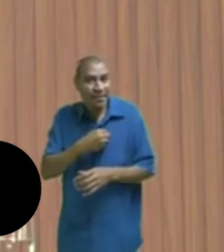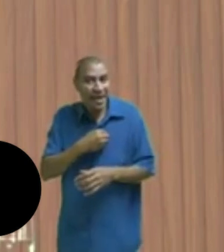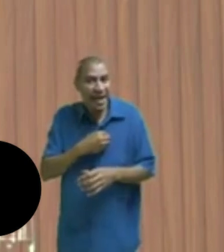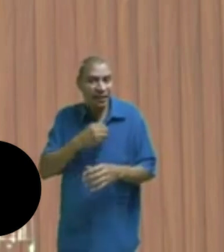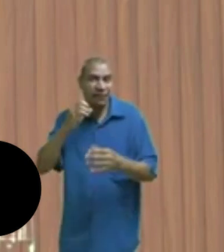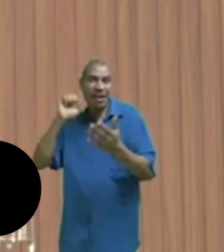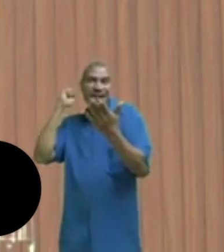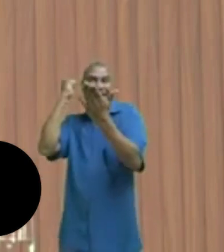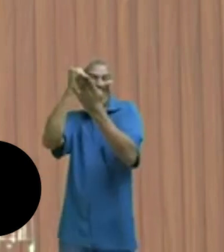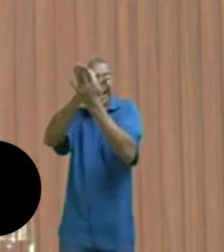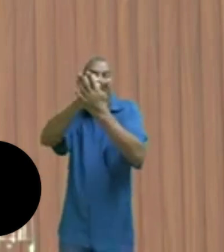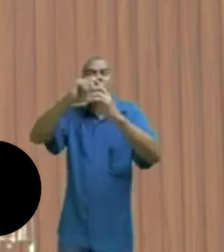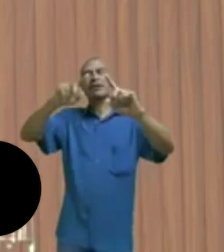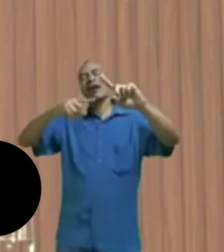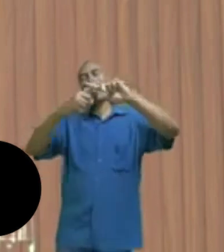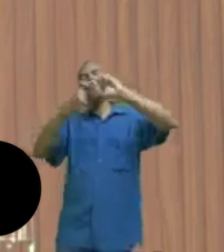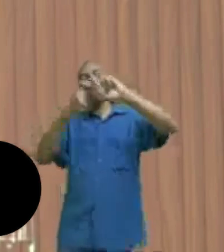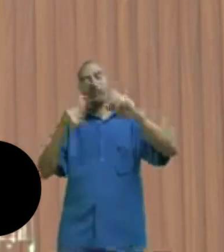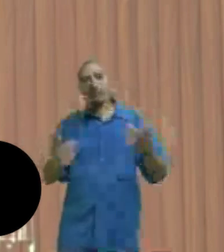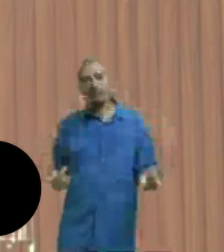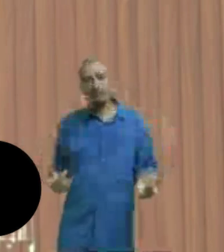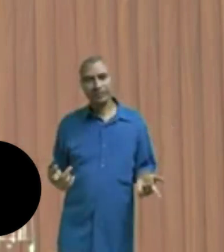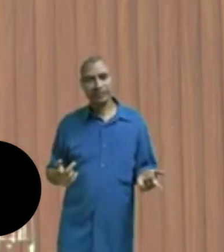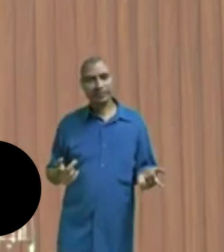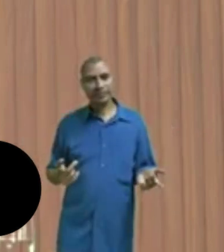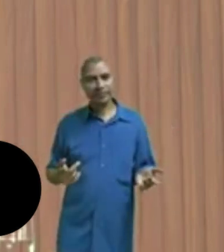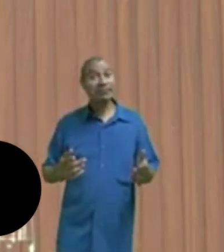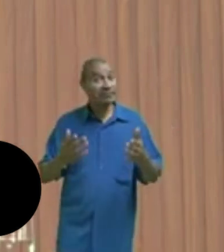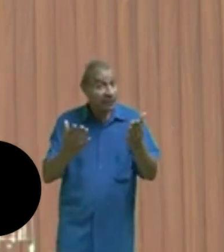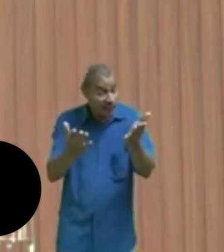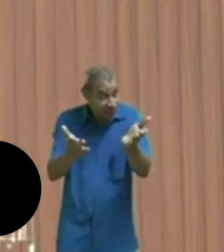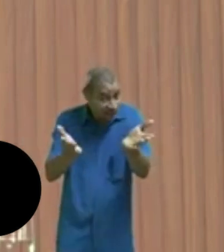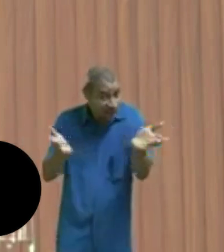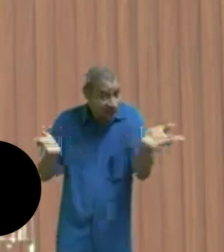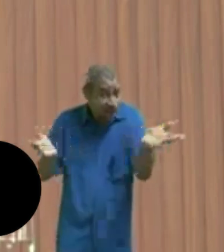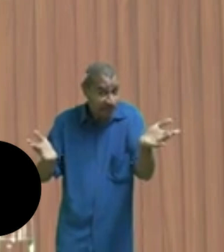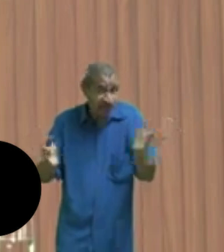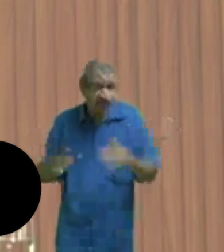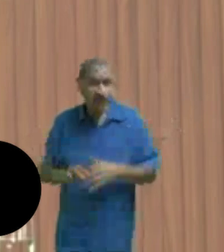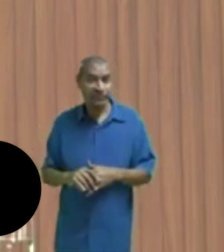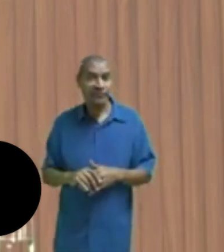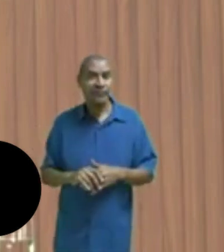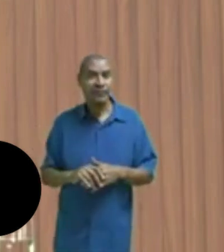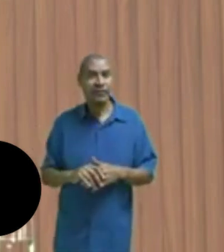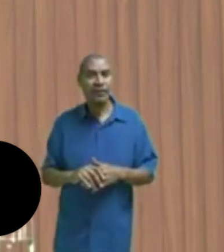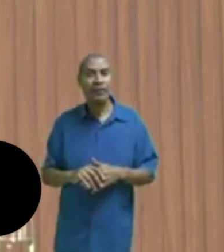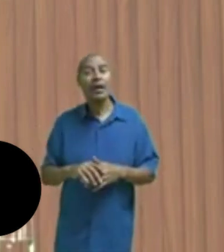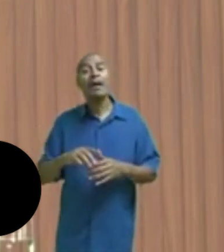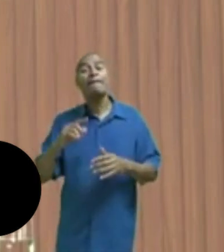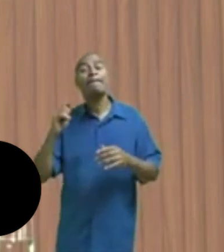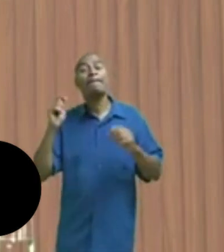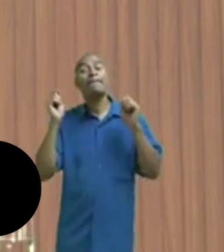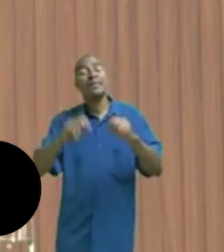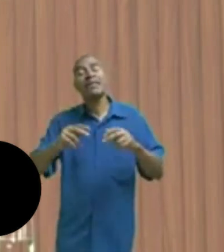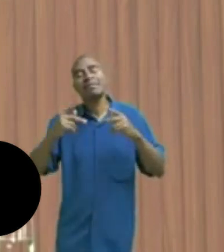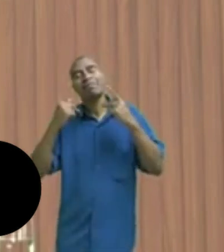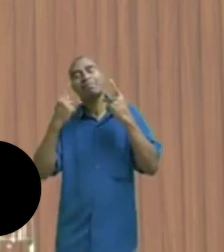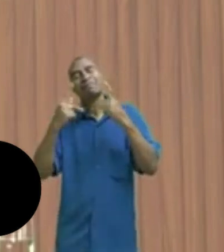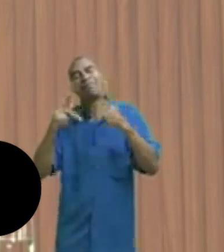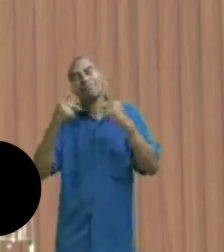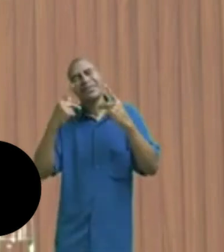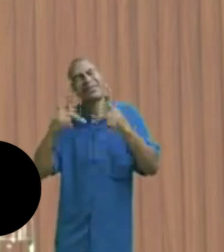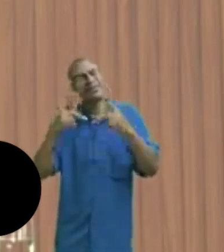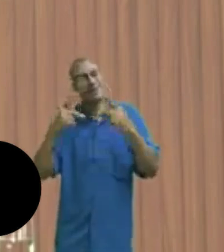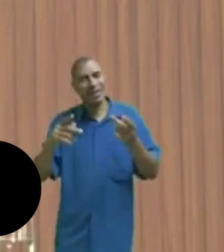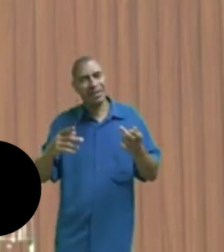na cruz. E é isso que nós proclamamos. Não uma vida moral melhor,